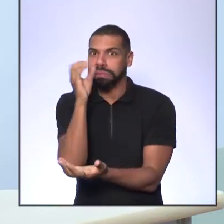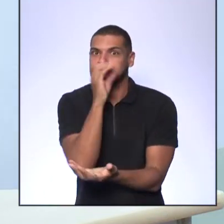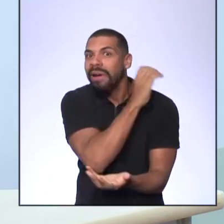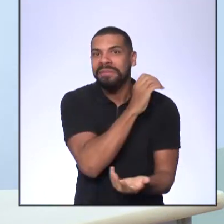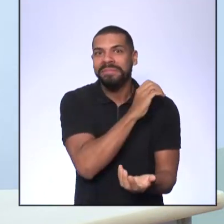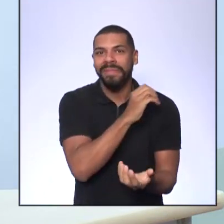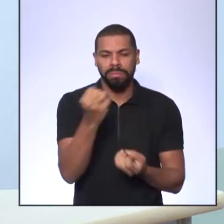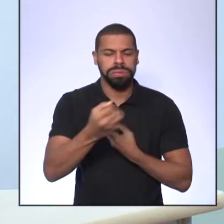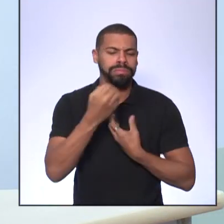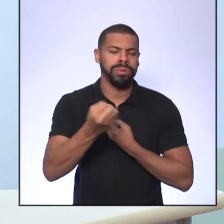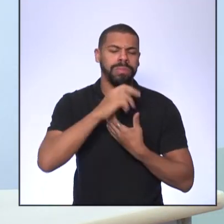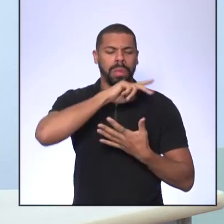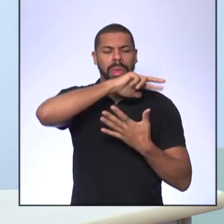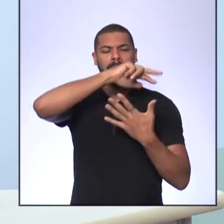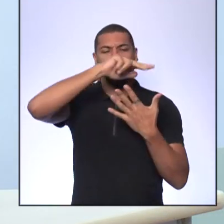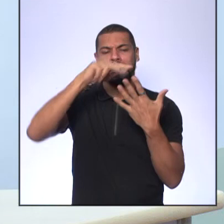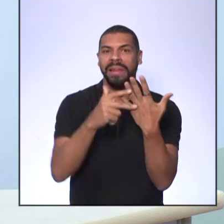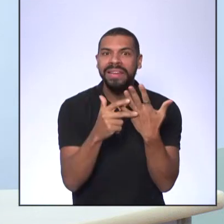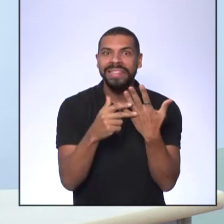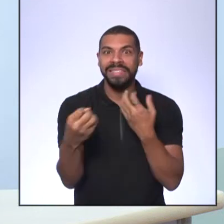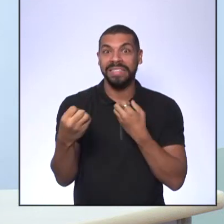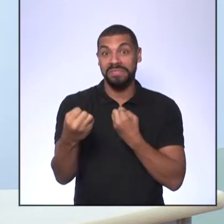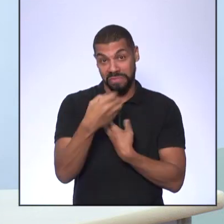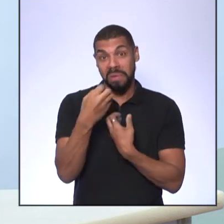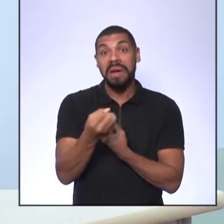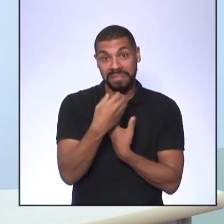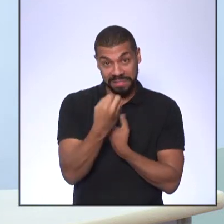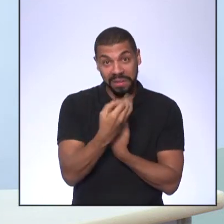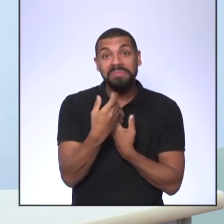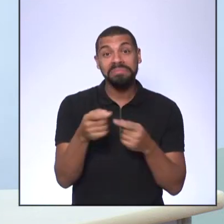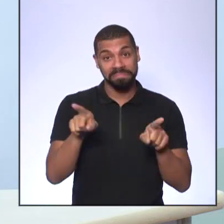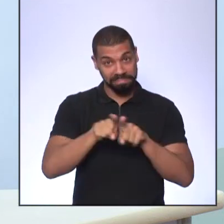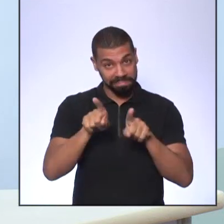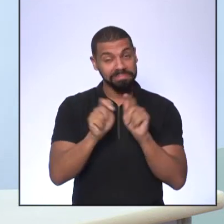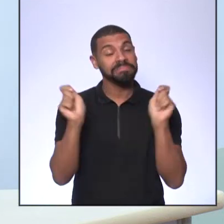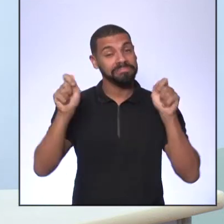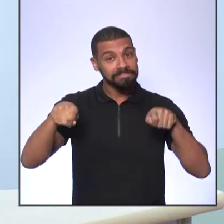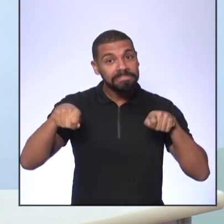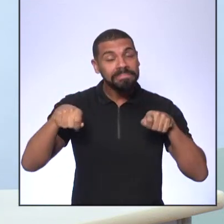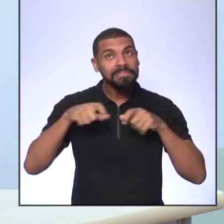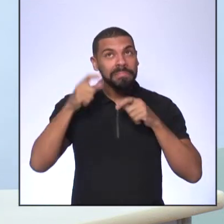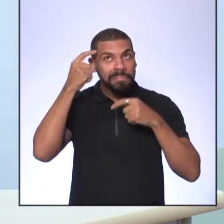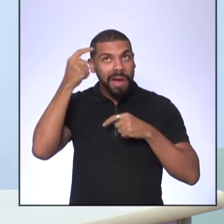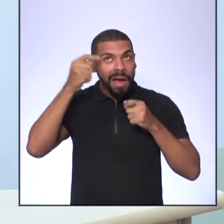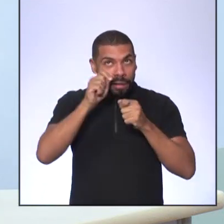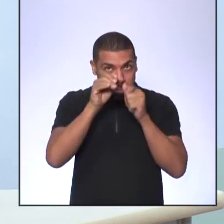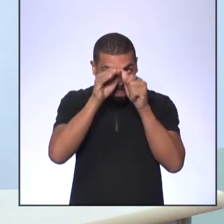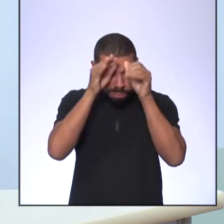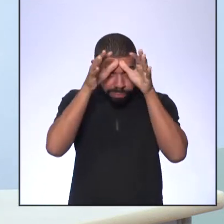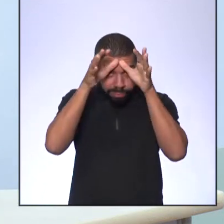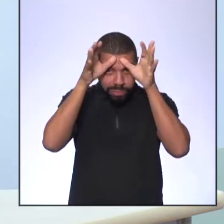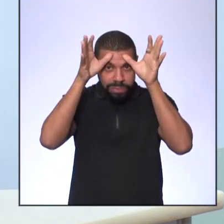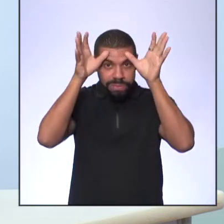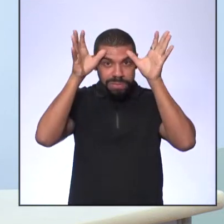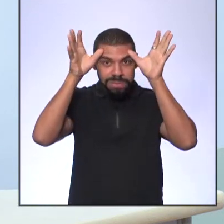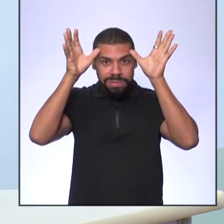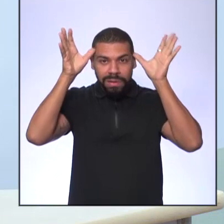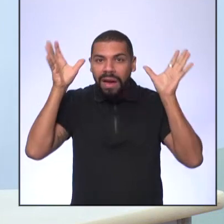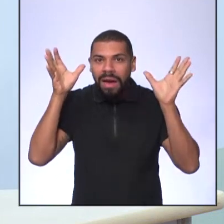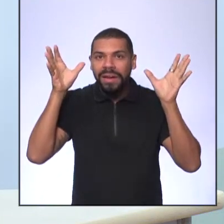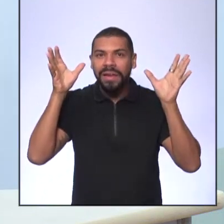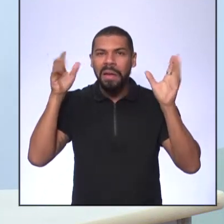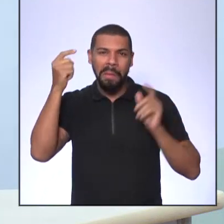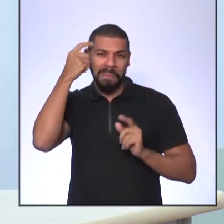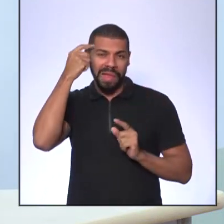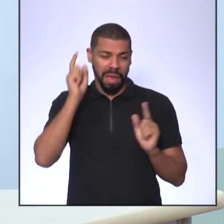o outro lado do mundo, né? Então, pensar nesse elemento num contexto um pouco mais amplo do que pensar que pequenininho, a